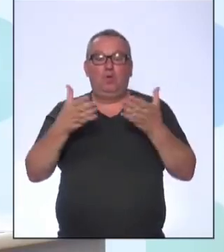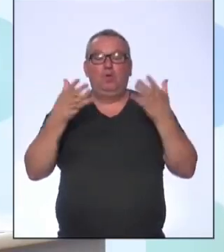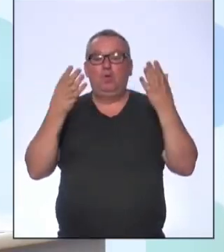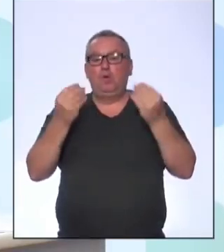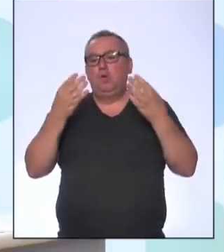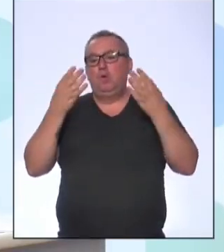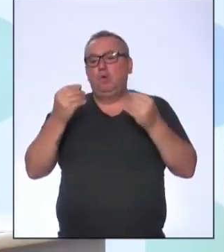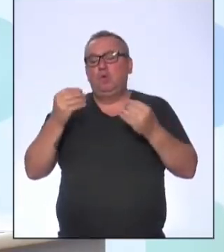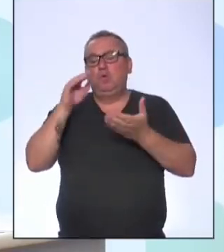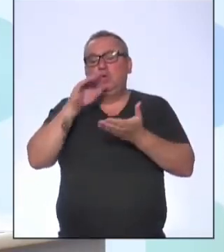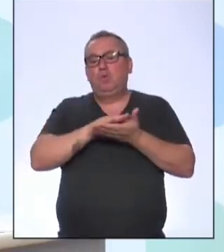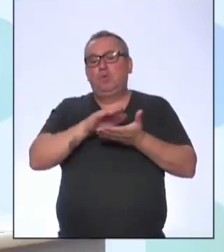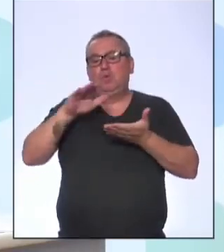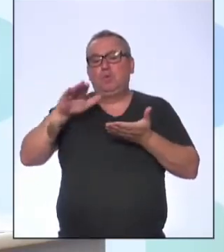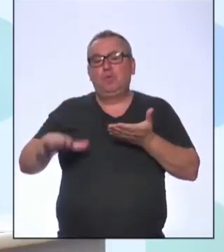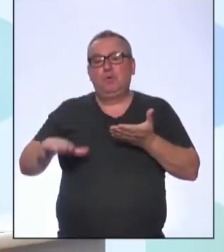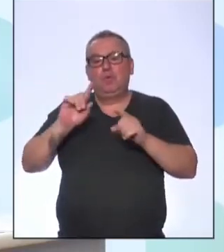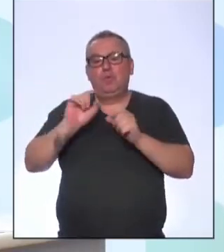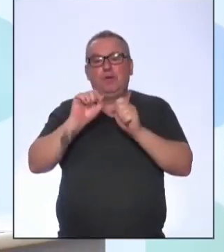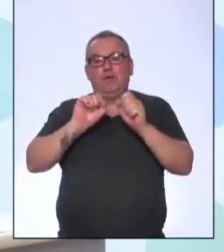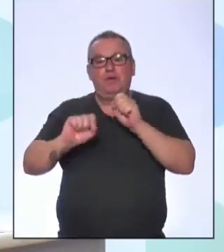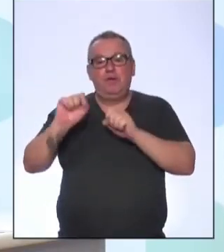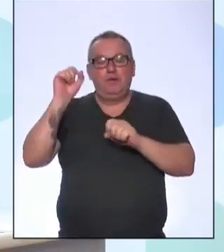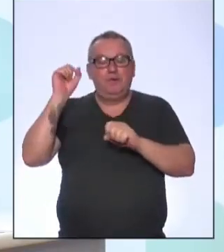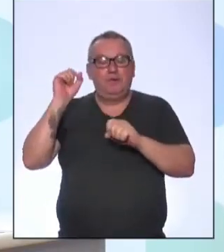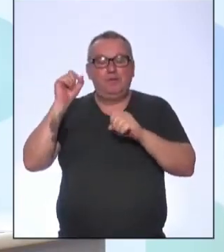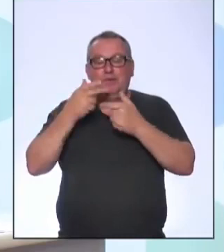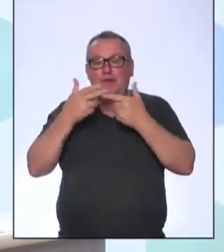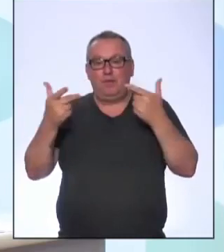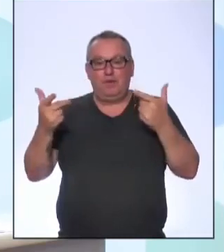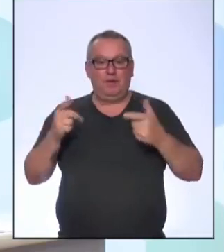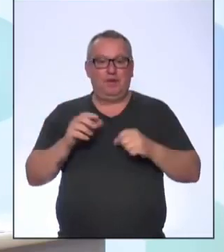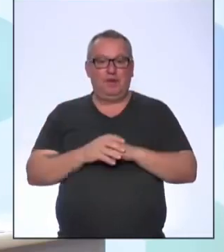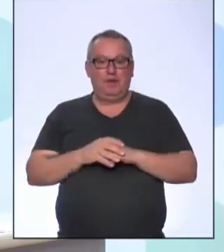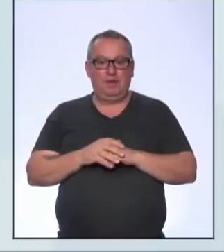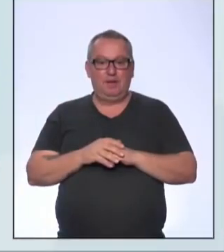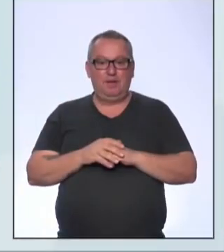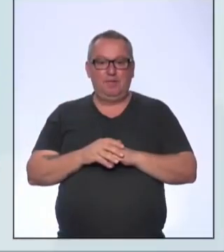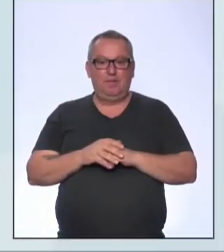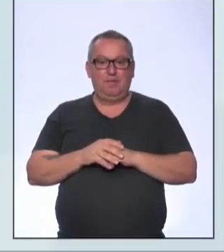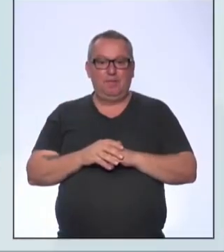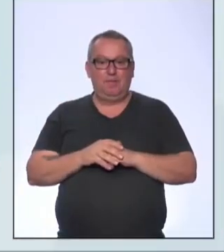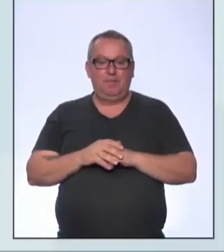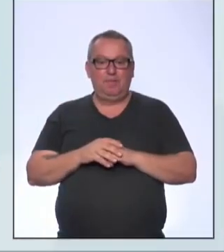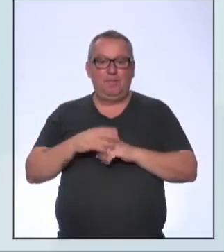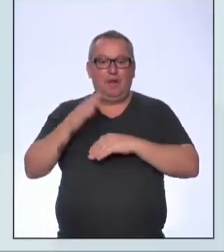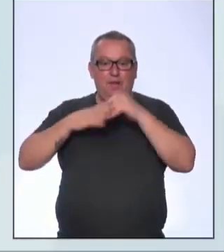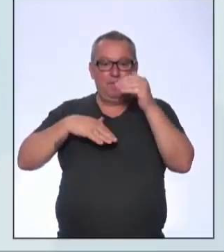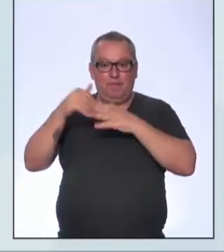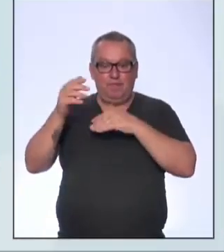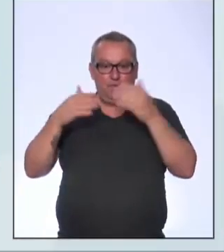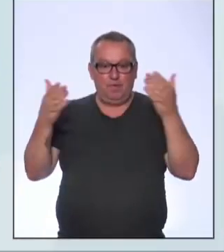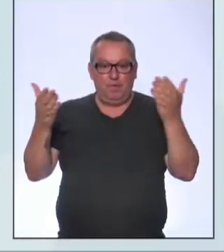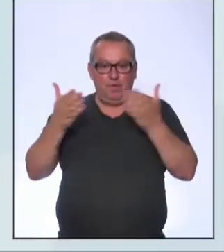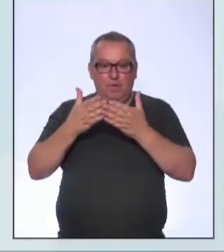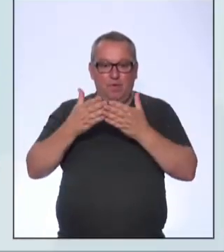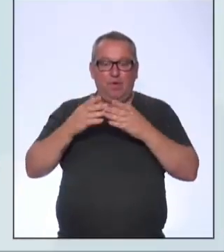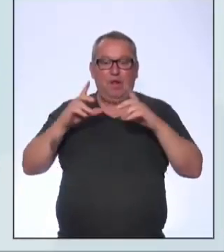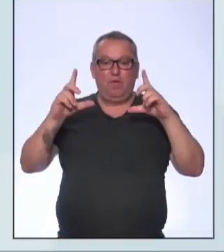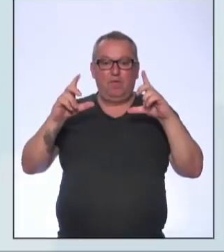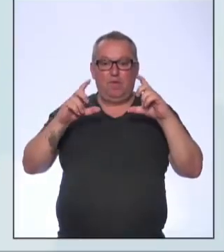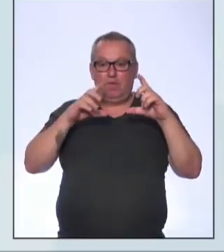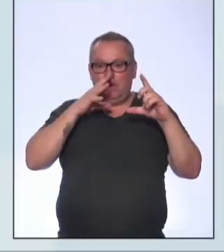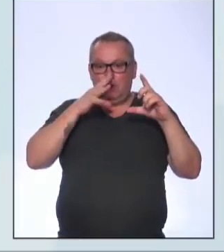bastante atividade para a gente poder fazer ao longo dessa nossa aula, certo? Na tela, por favor, as habilidades, como a professora disse, o tema da